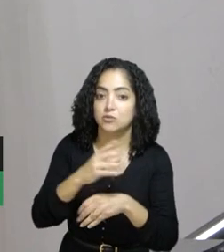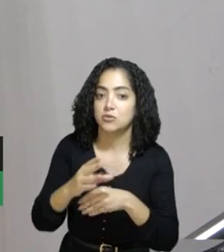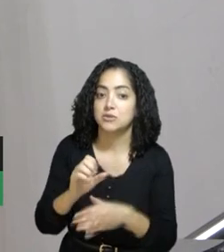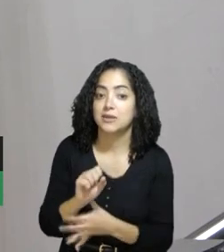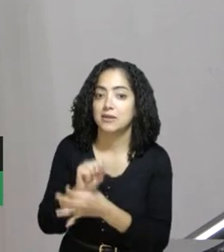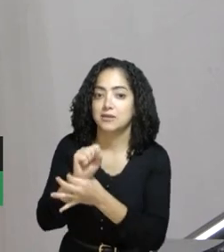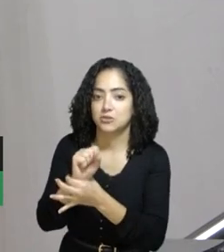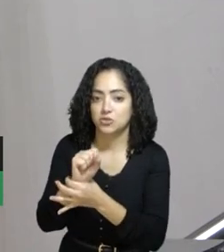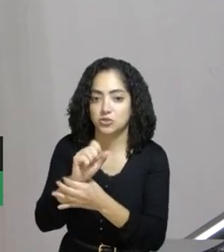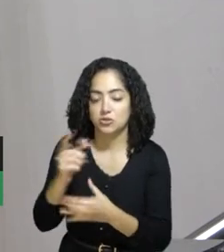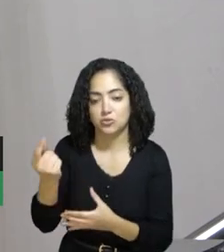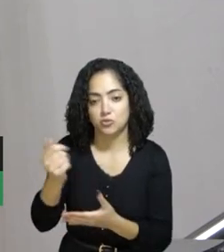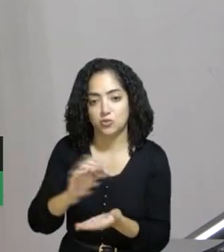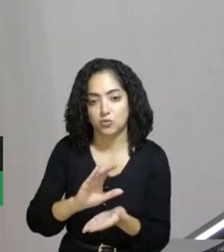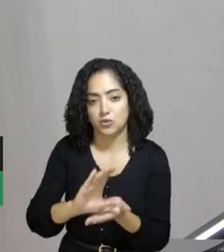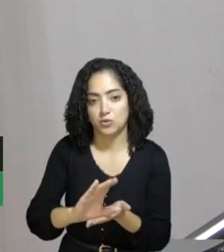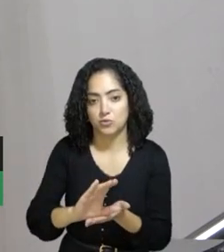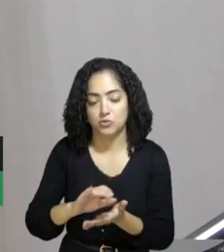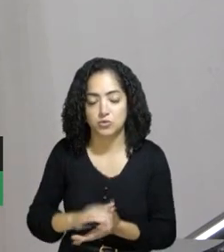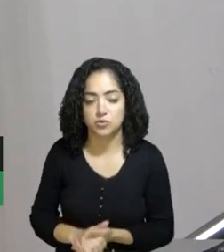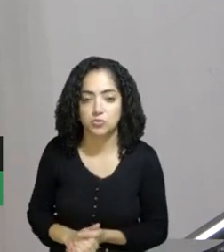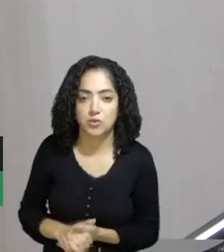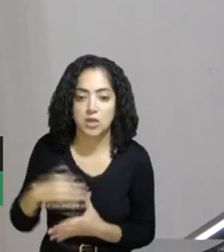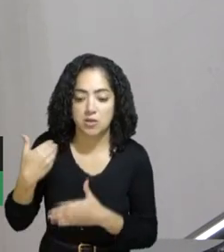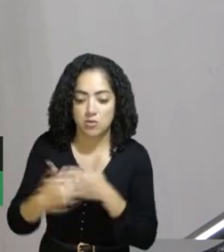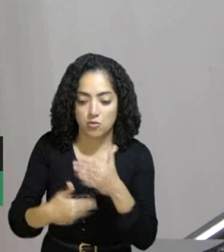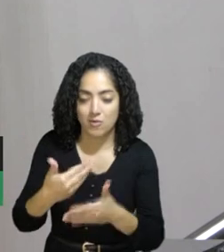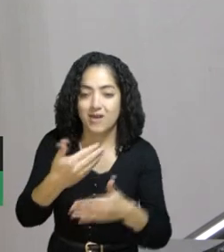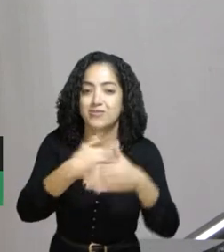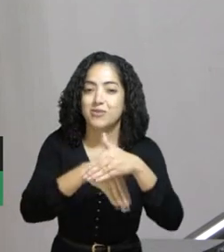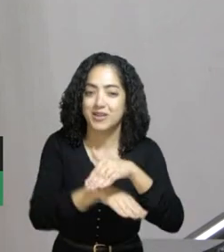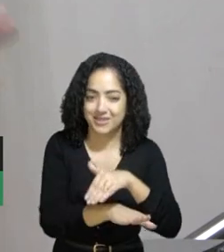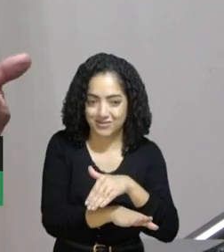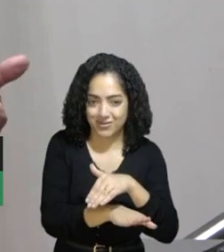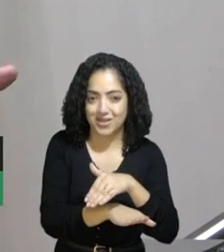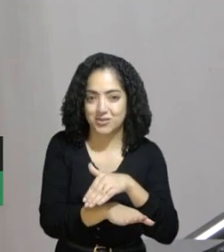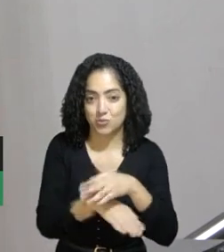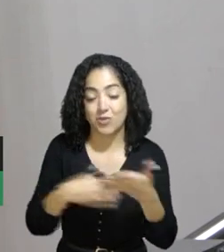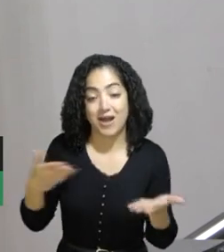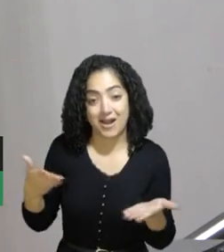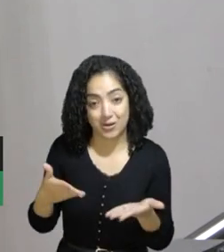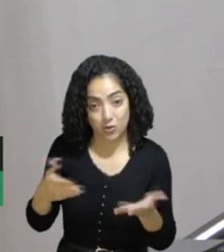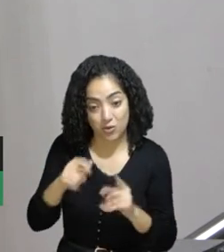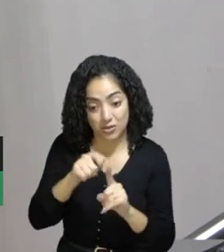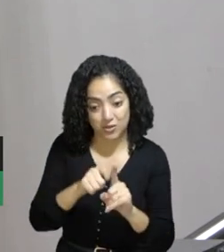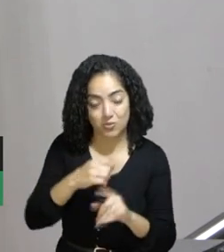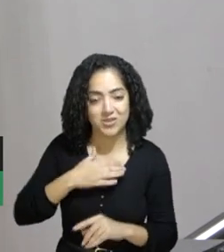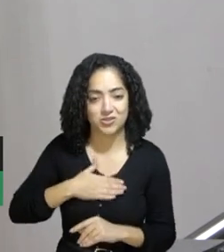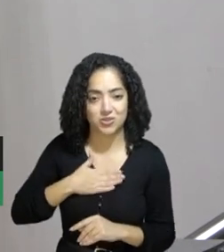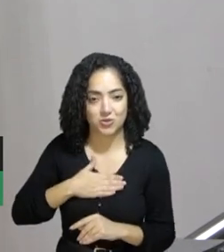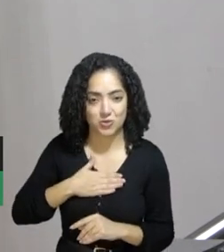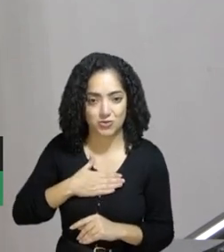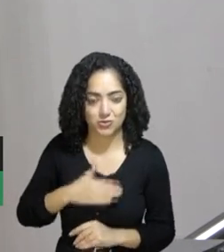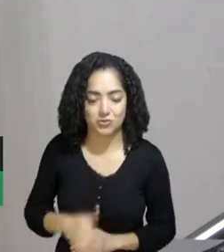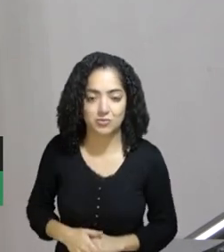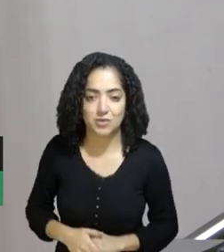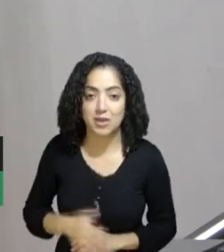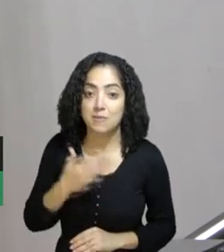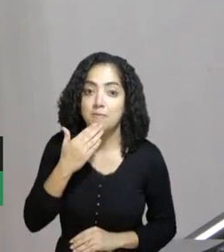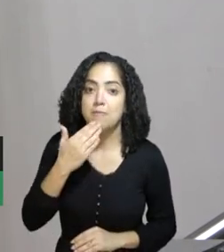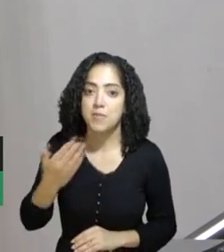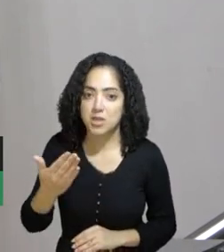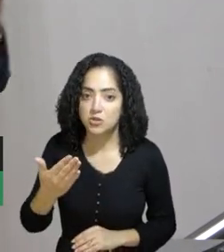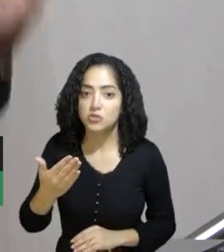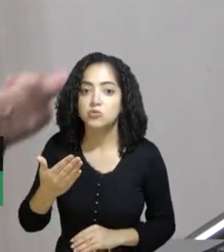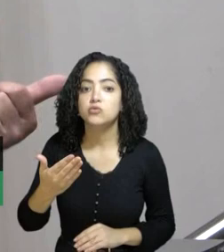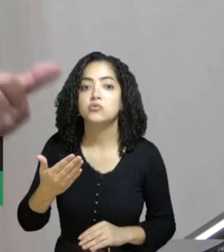Após toda essa tramitação, esse processo foi arquivado agora, no mês de agosto, mas a pedido foi